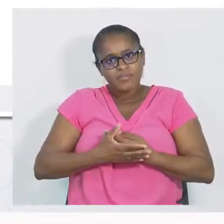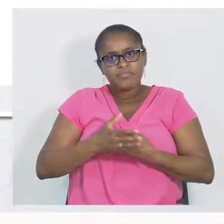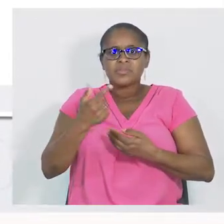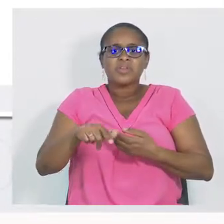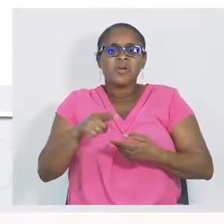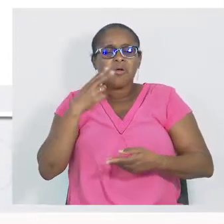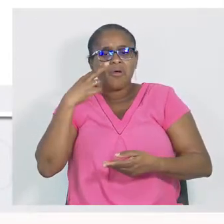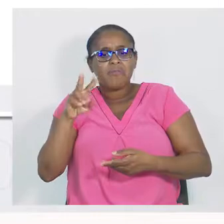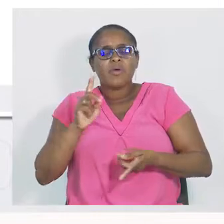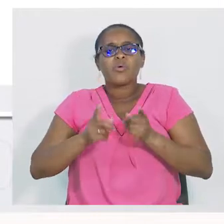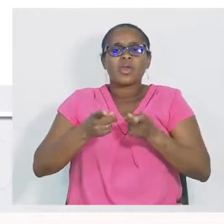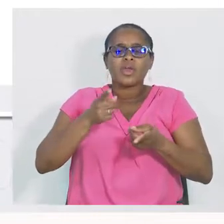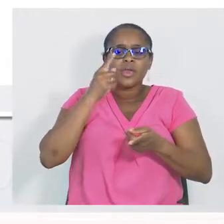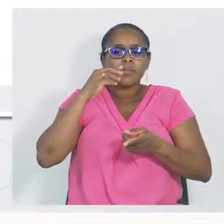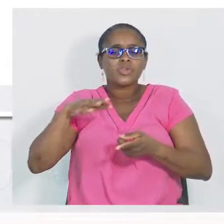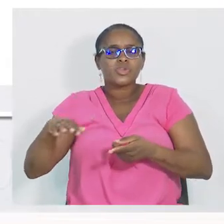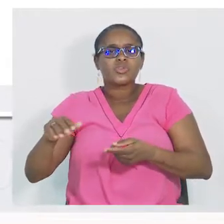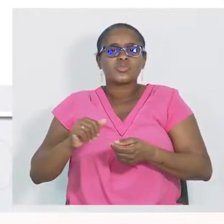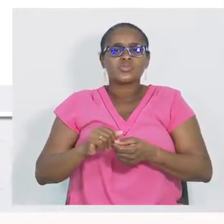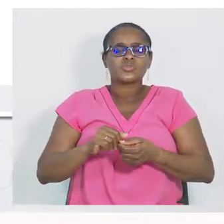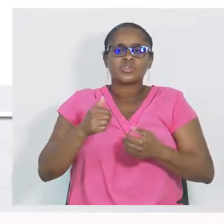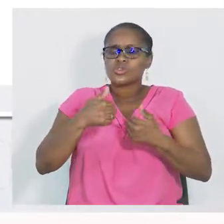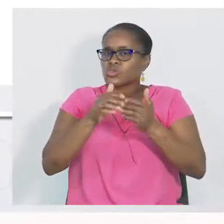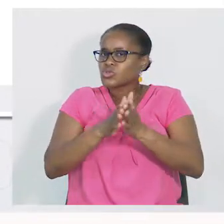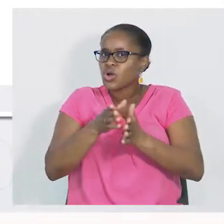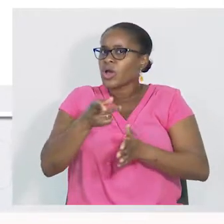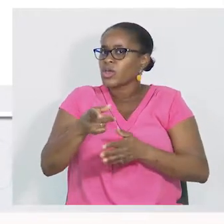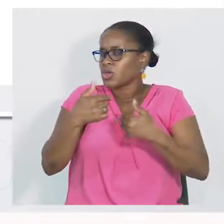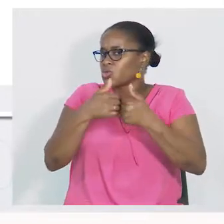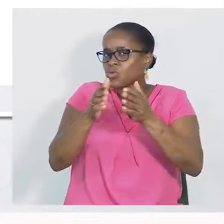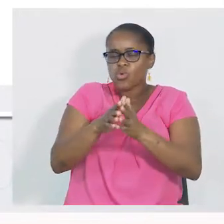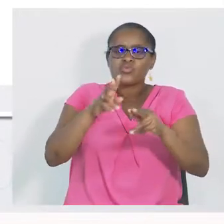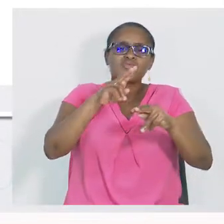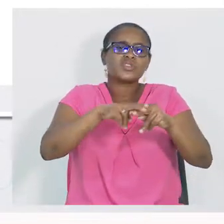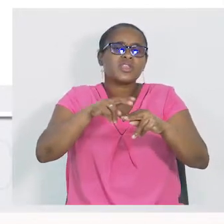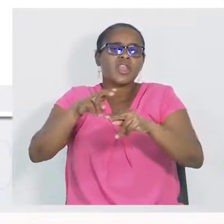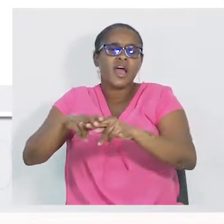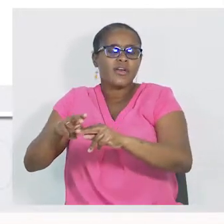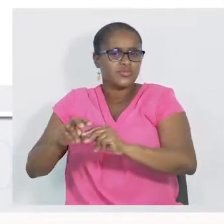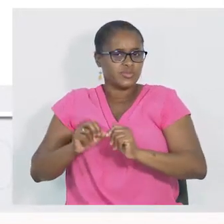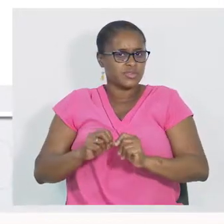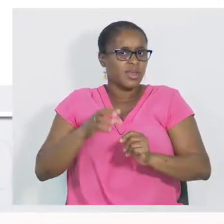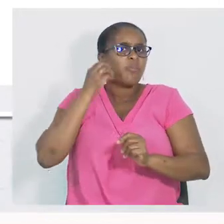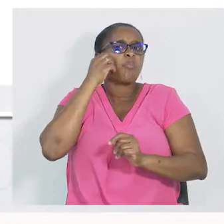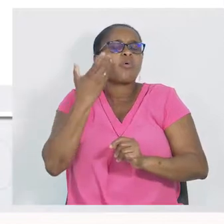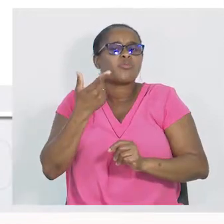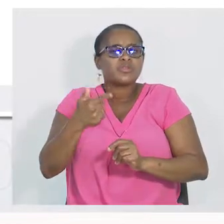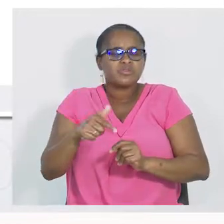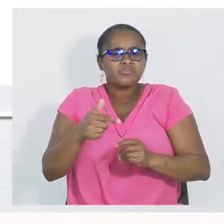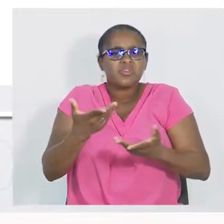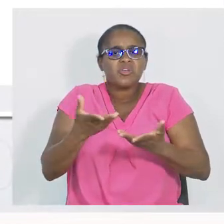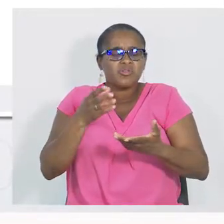Uma senhora já de idade, uma idosa. Mas como ela é?